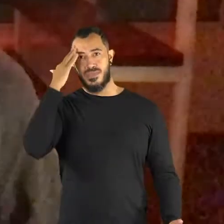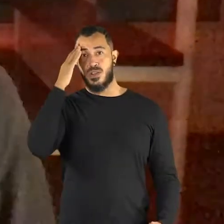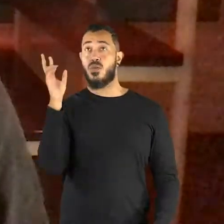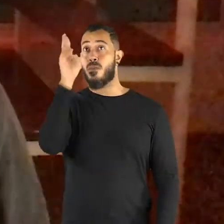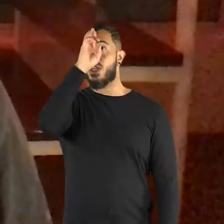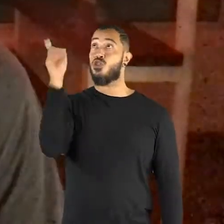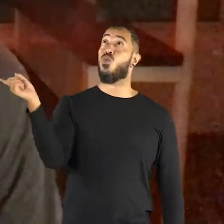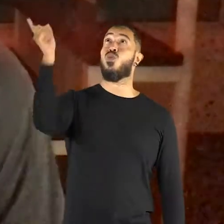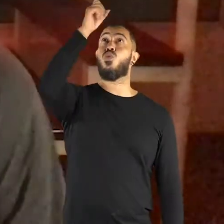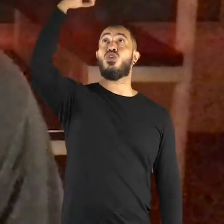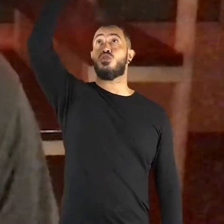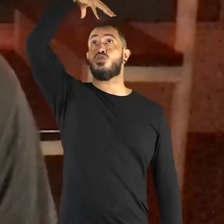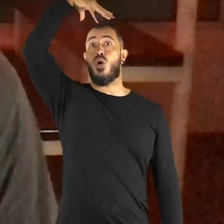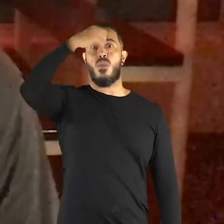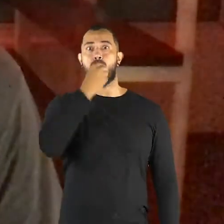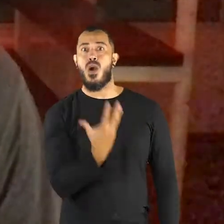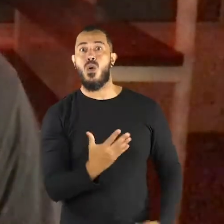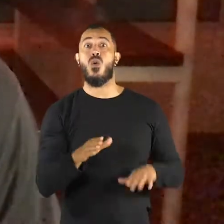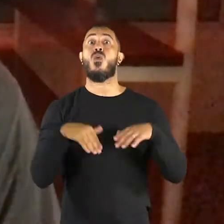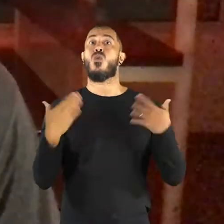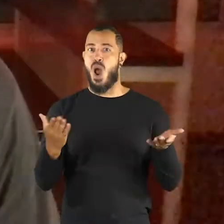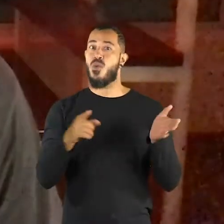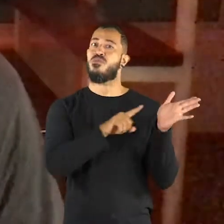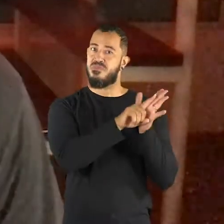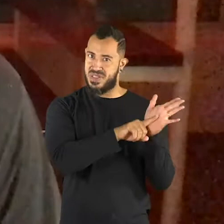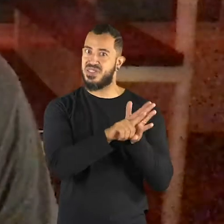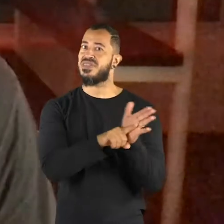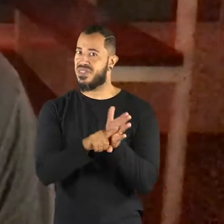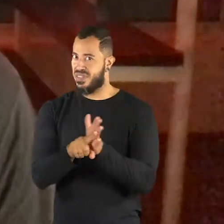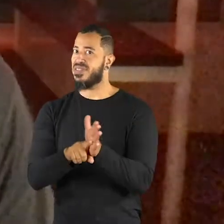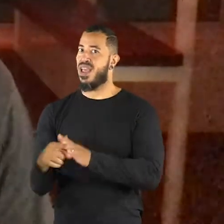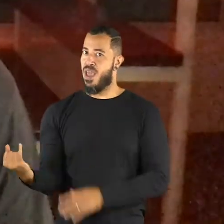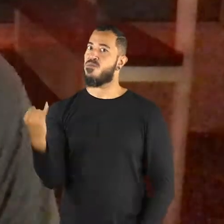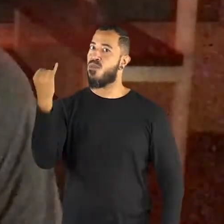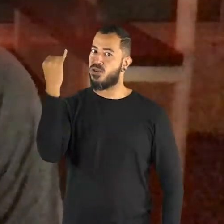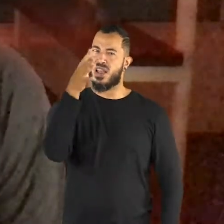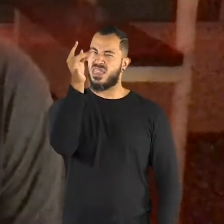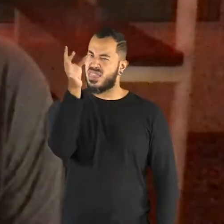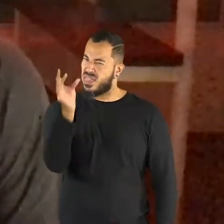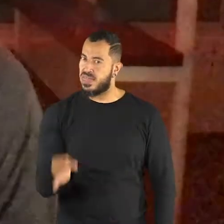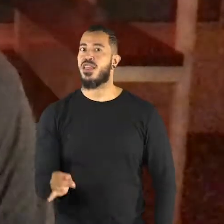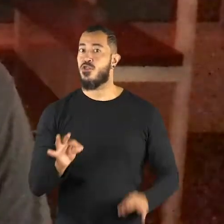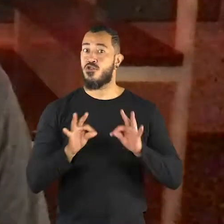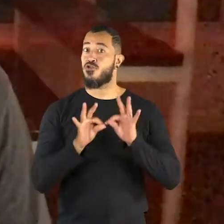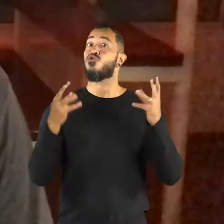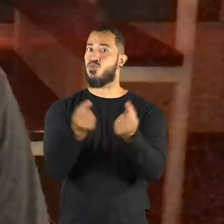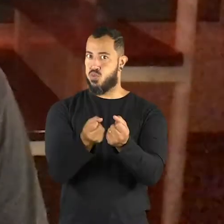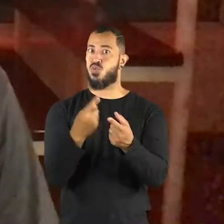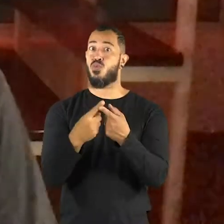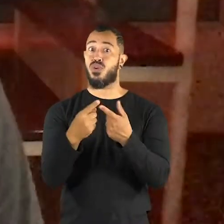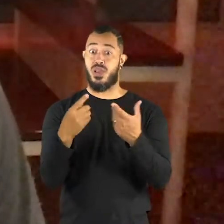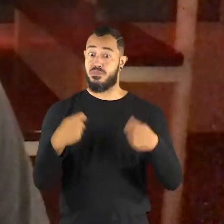vai contar melhor. Então, a pesquisa de locação é muito importante para entender vários elementos de cada pessoa de equipe. Todas elas têm que